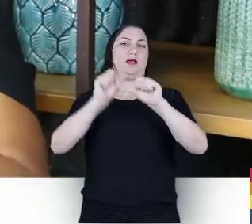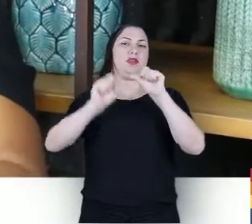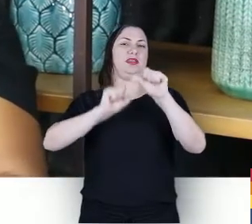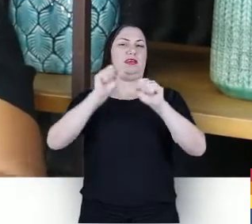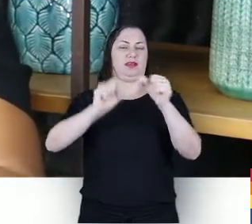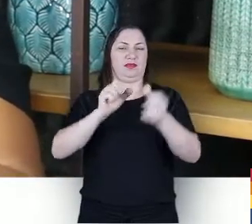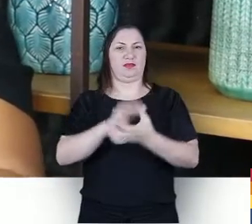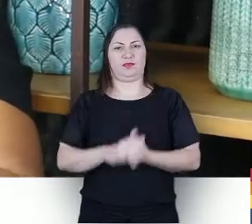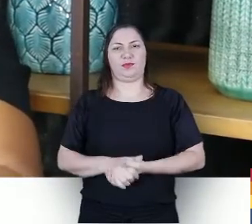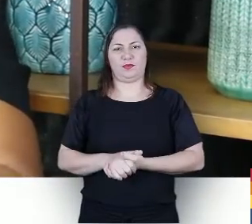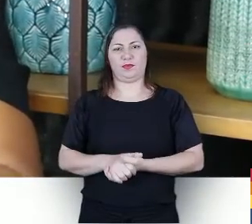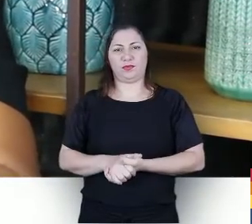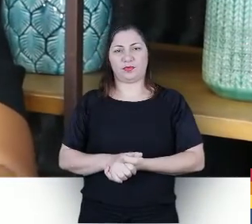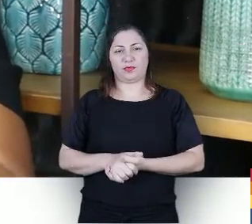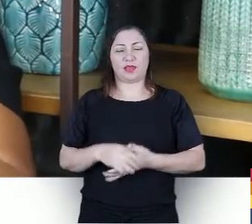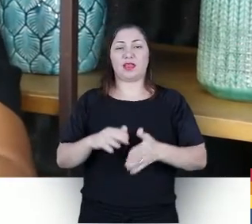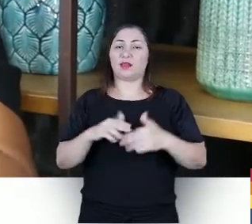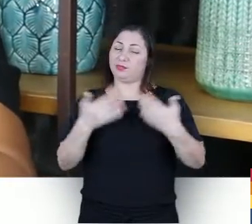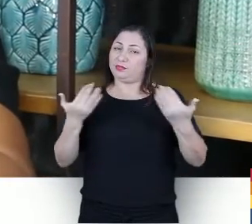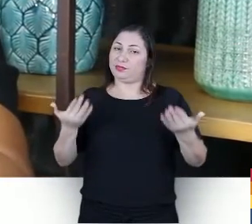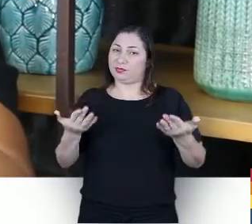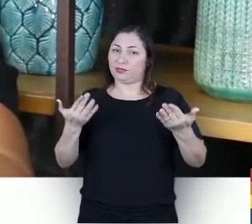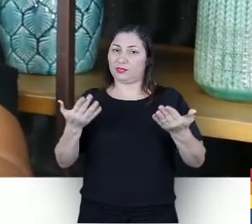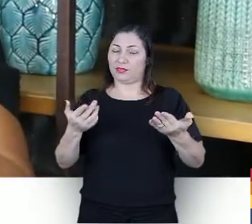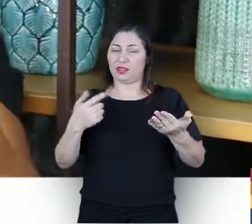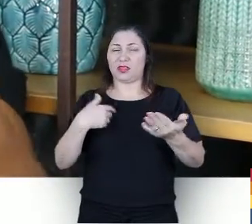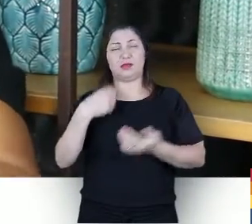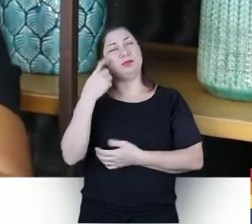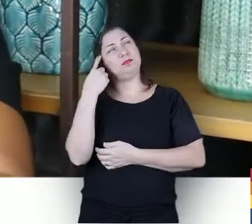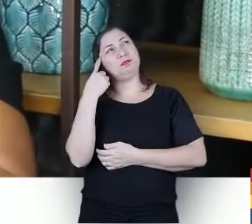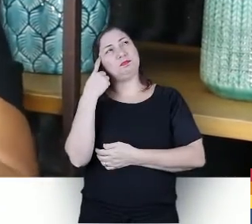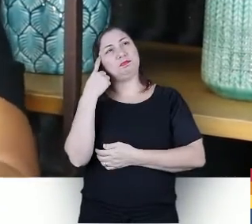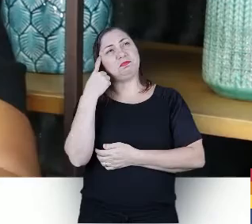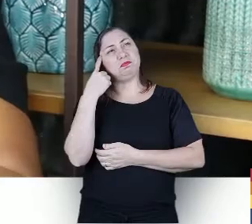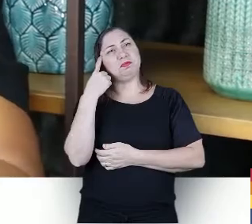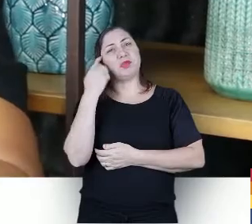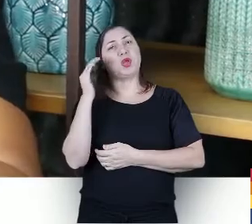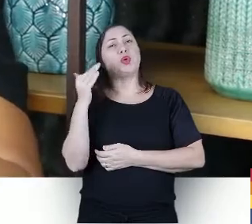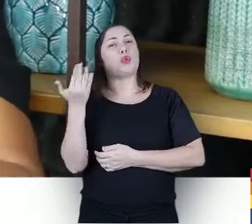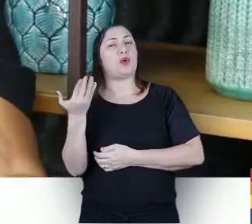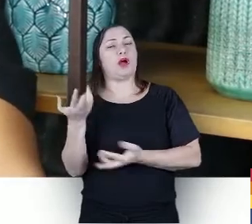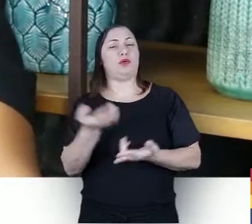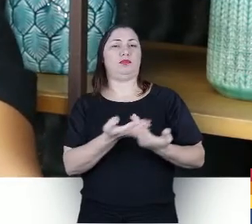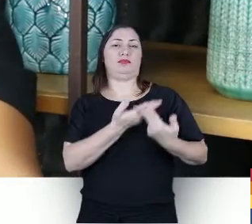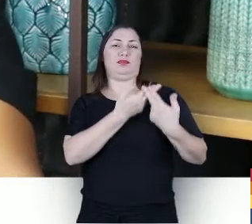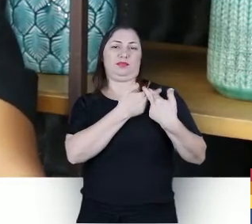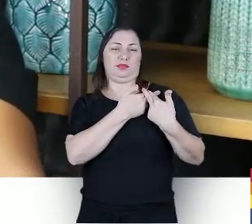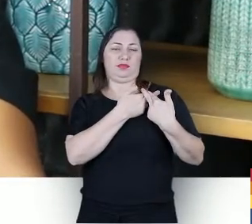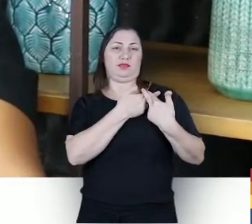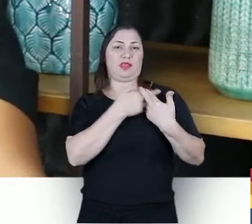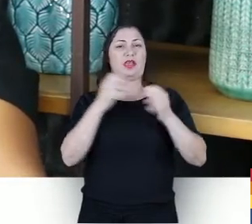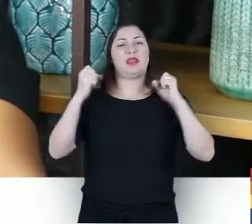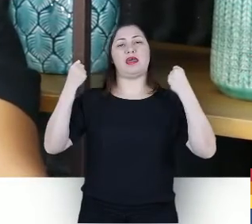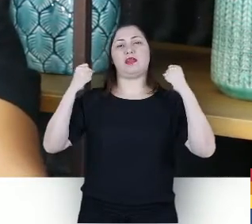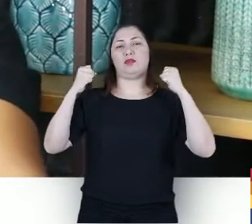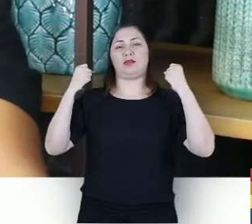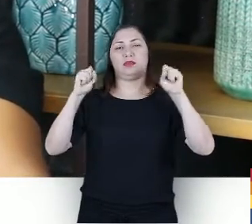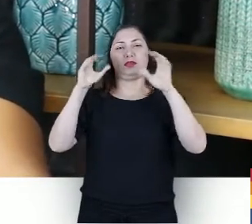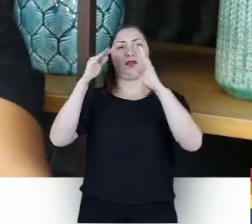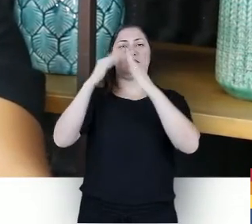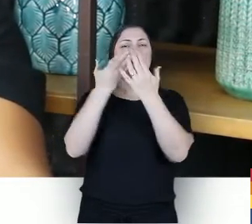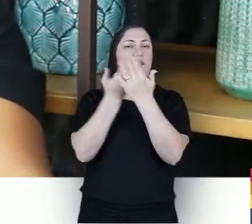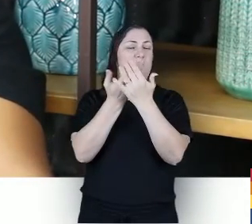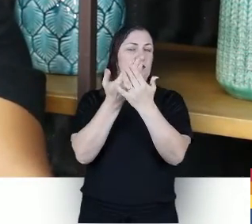a execução dessas práticas corporais, como também os seus significados, eles vão alterando, né, ao longo do tempo. E nesse